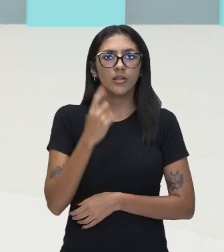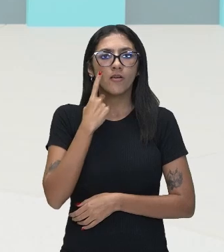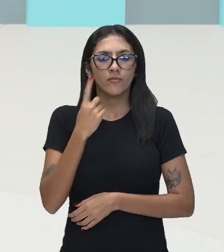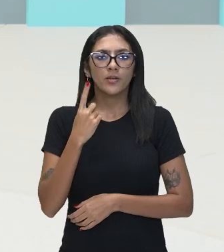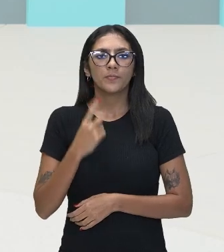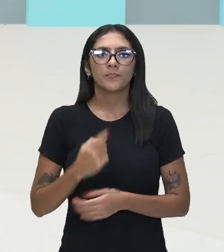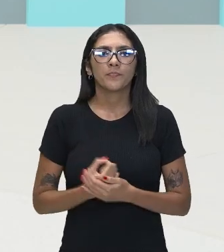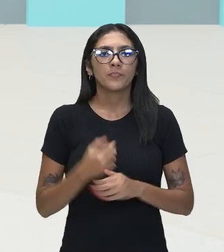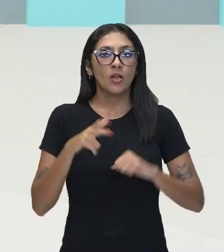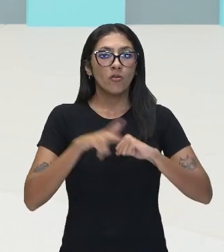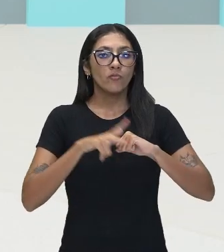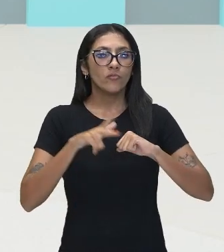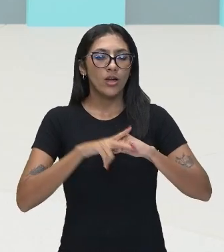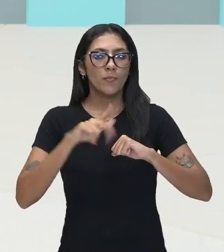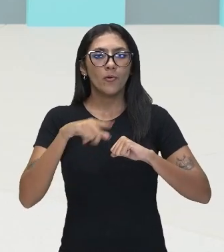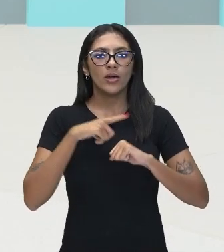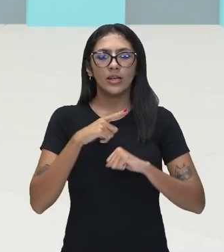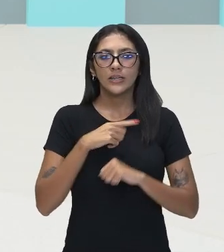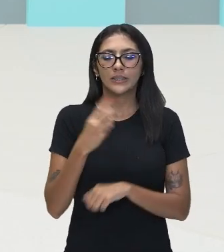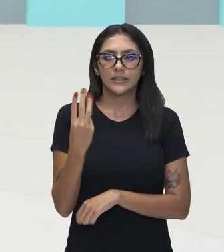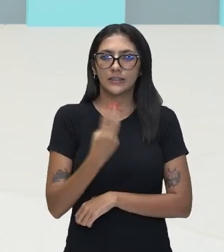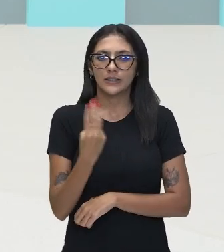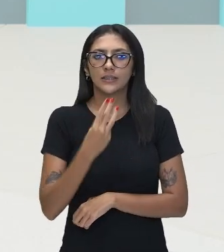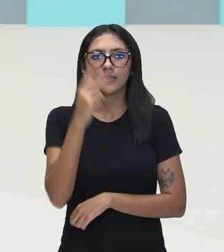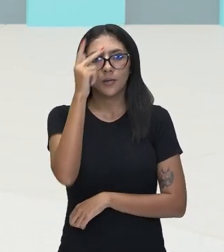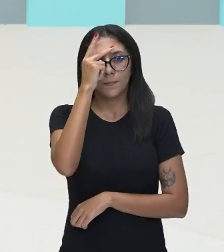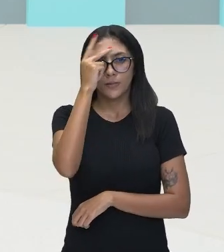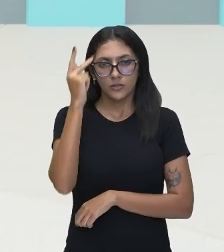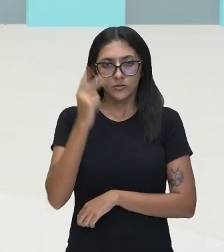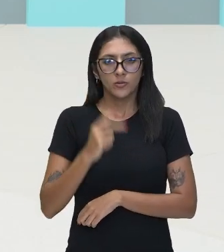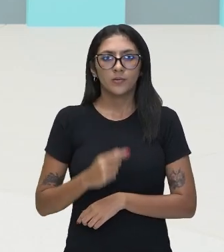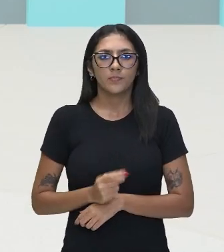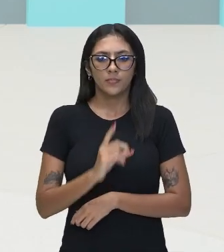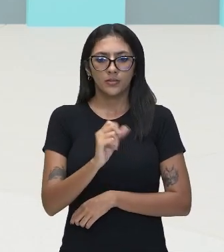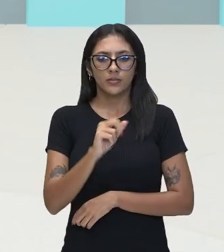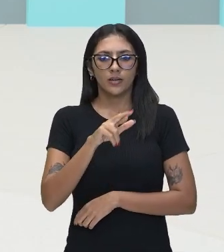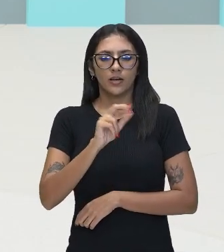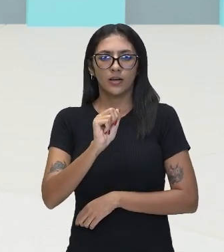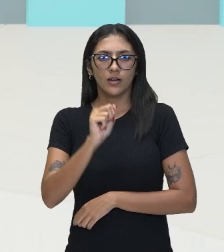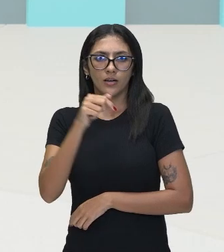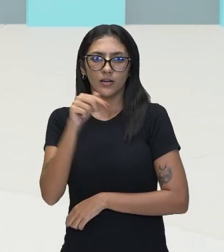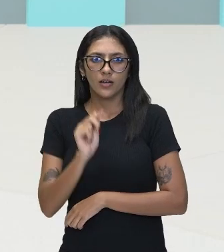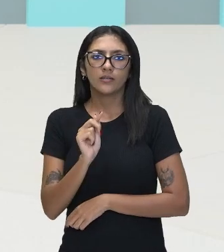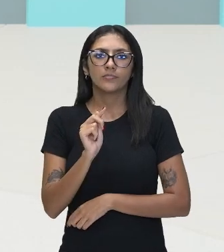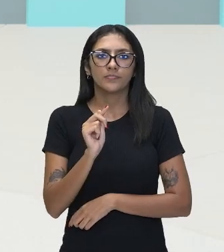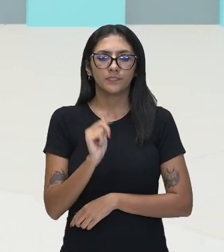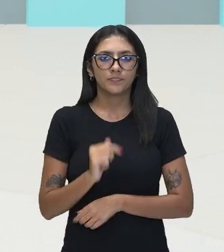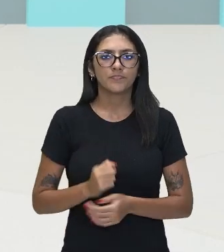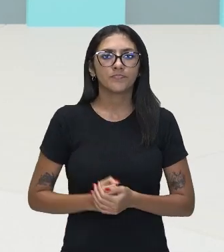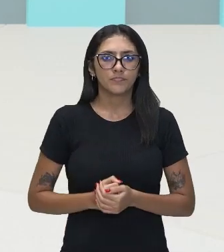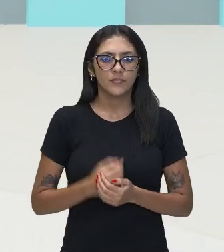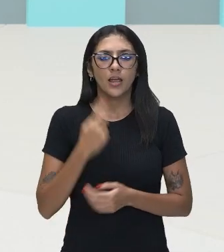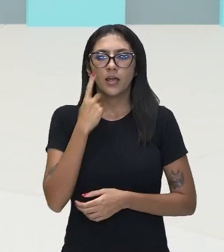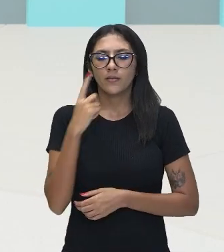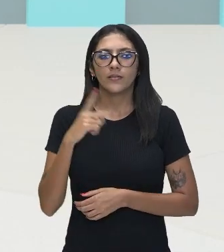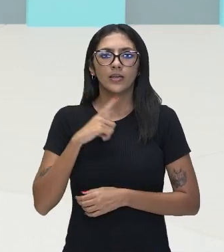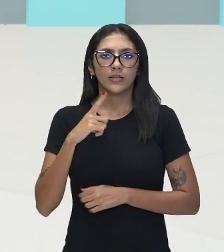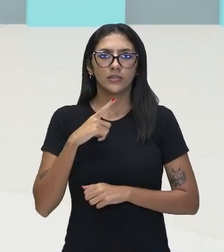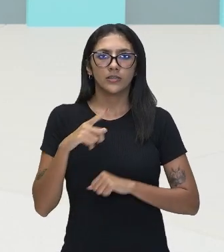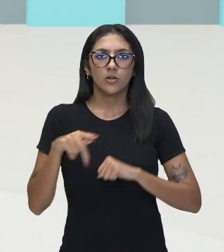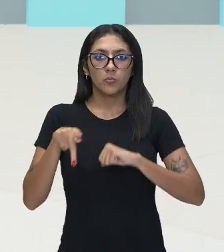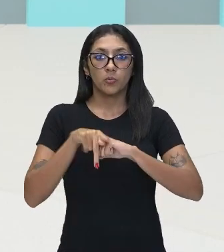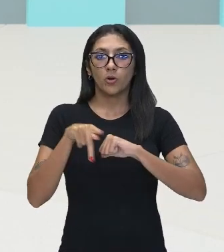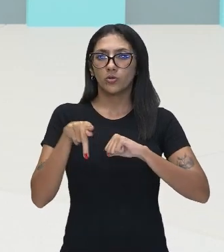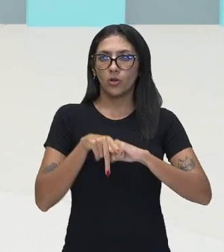terceira pessoa do singular. Por quê? Porque o sujeito da oração é constituído por um pronome de tratamento,